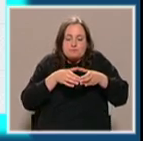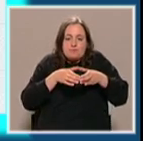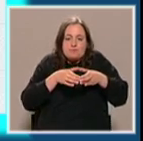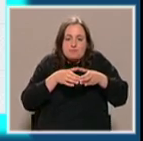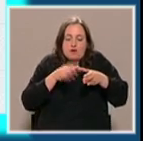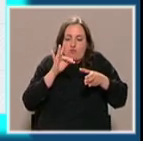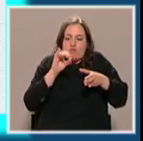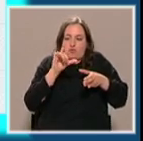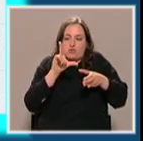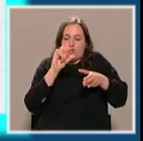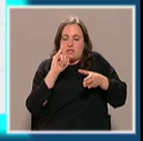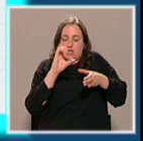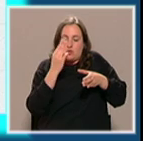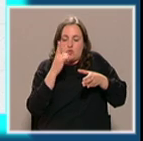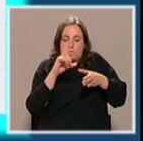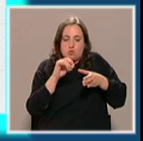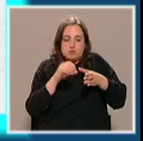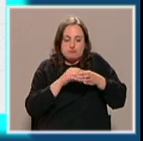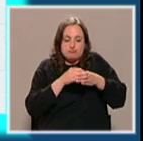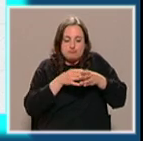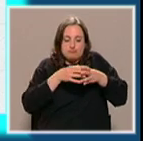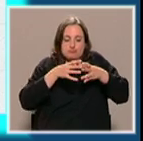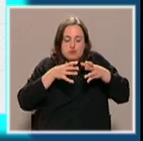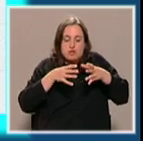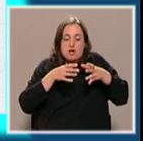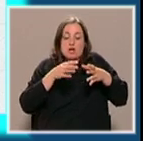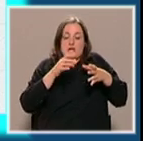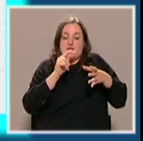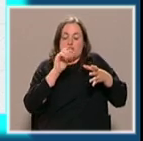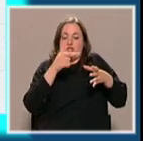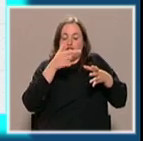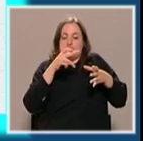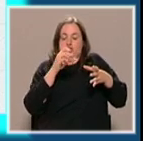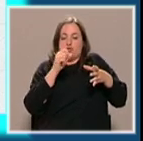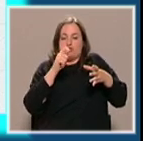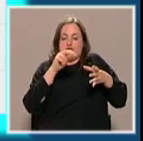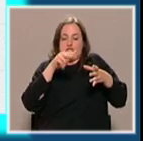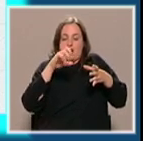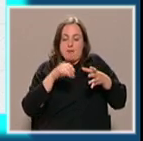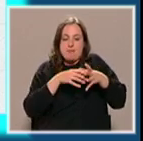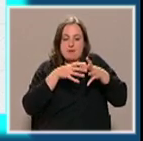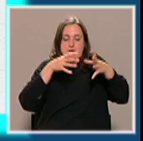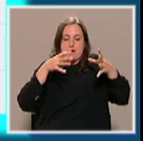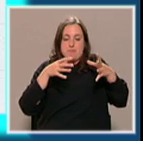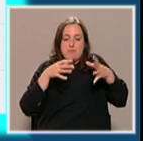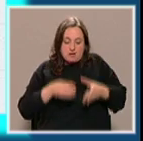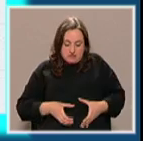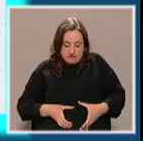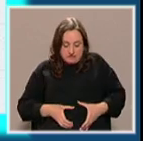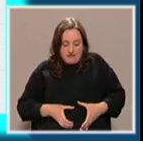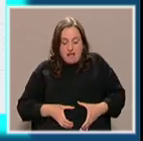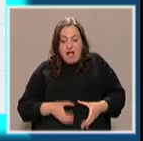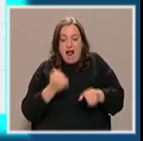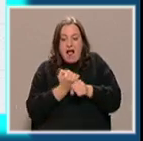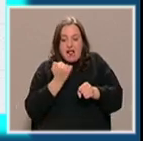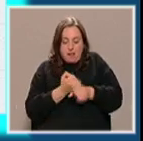disputar o aumento da concentração de estrogénios e estes estrogénios vão atuar ao nível da parede uterina,